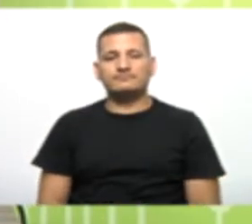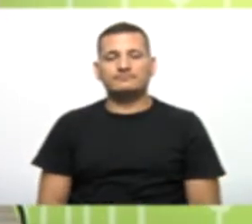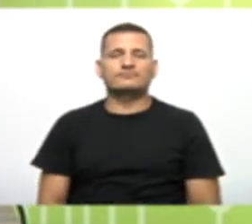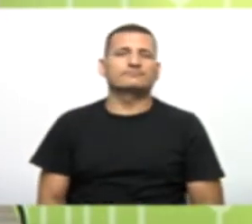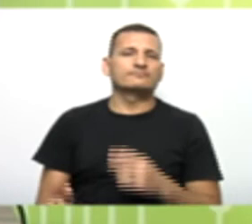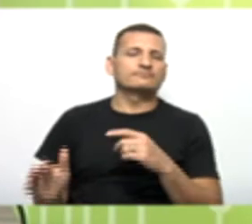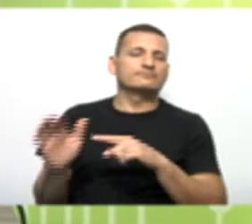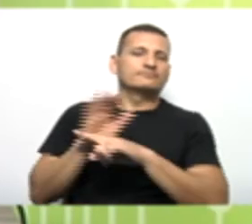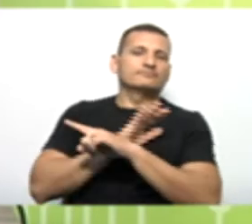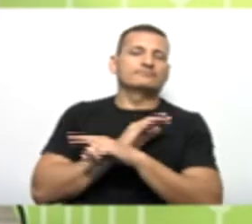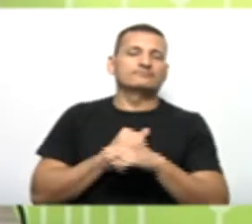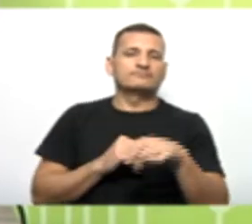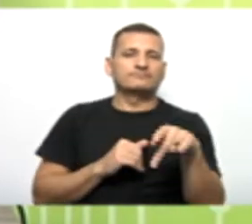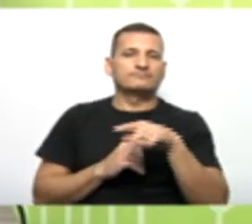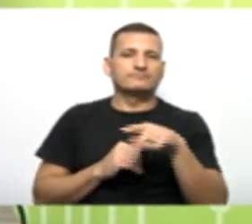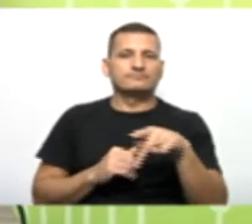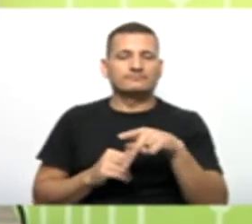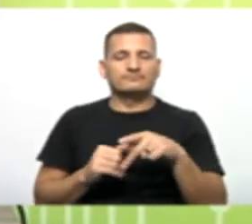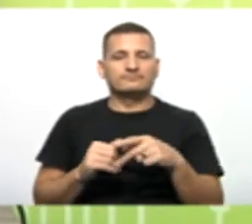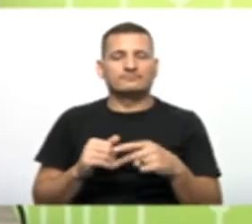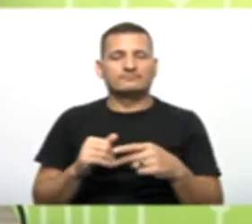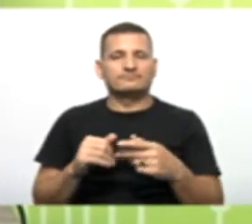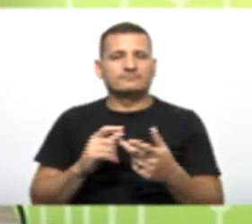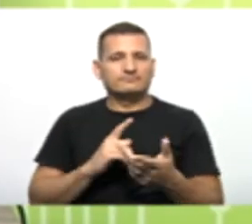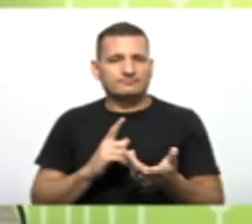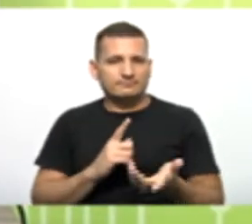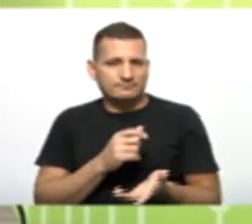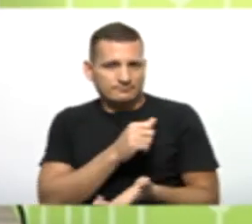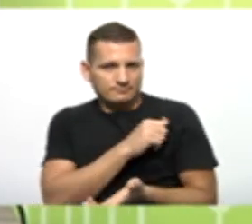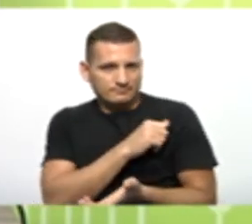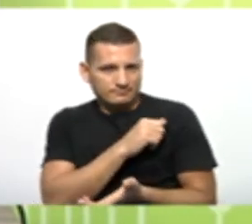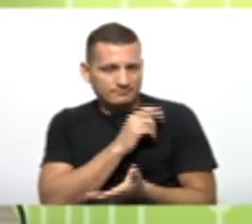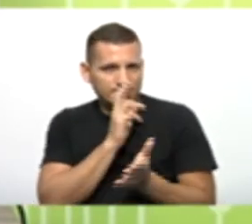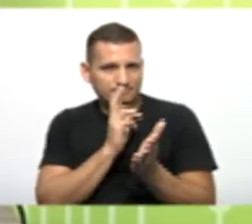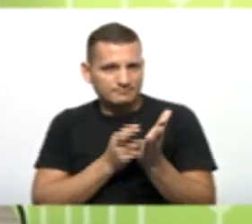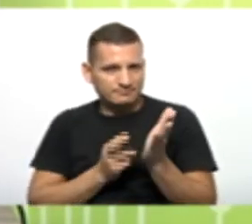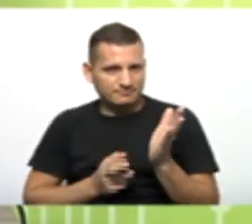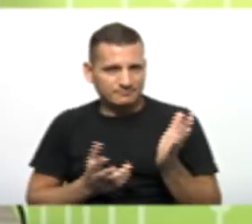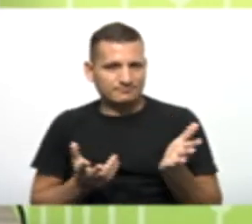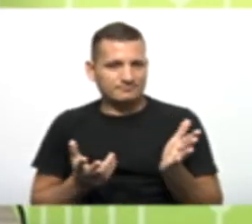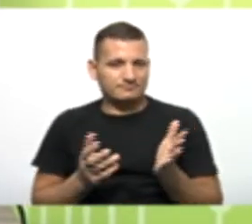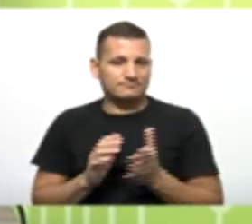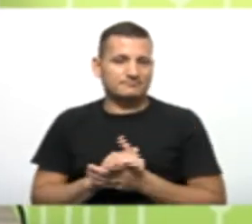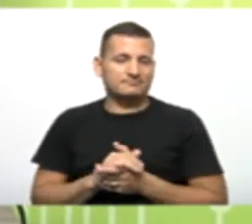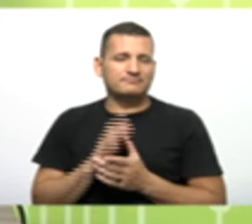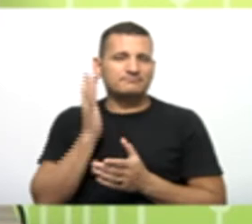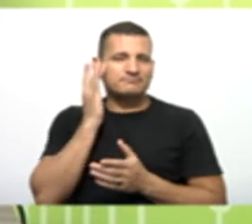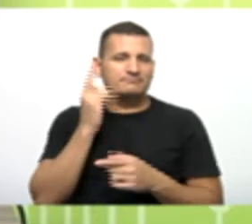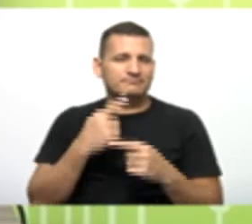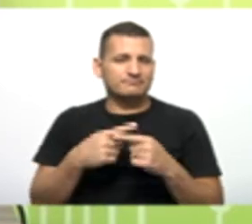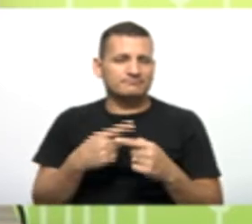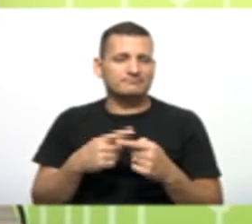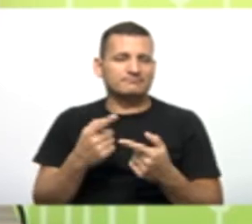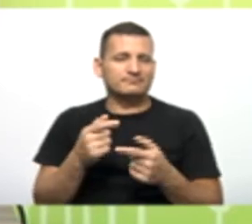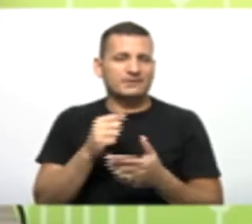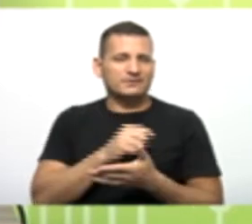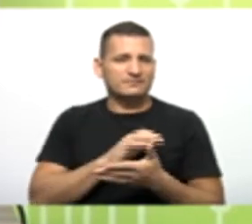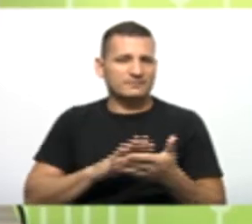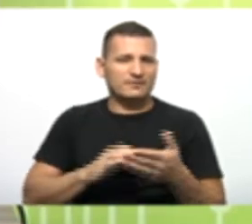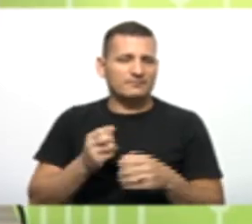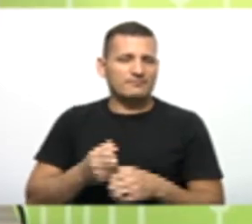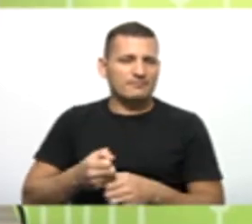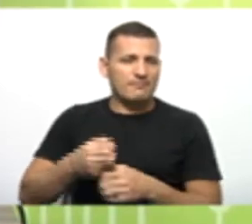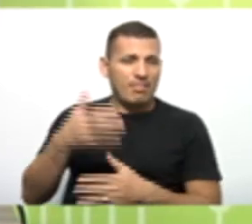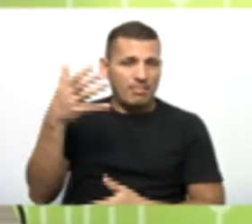é que foram as respostas aí? Eu acho que por conta da extensão do do trabalho, eu acho que vai